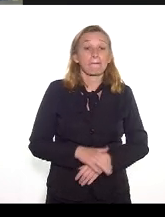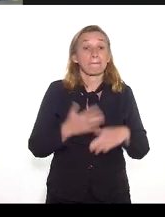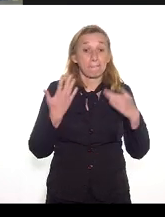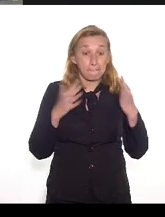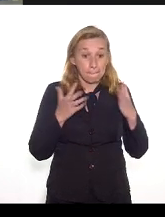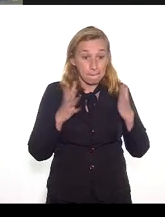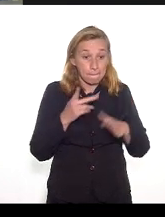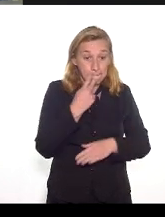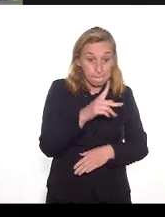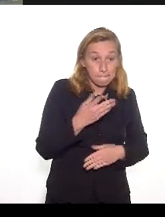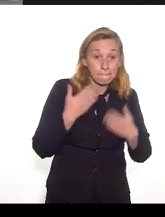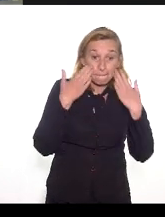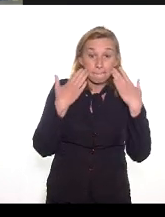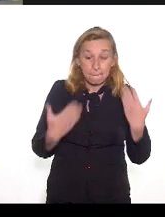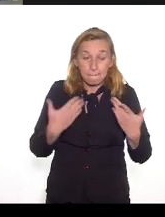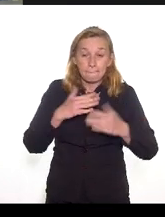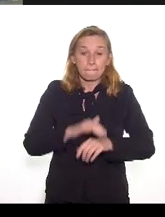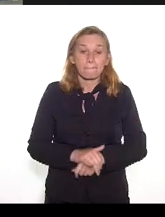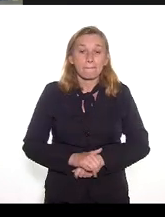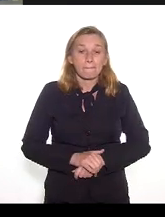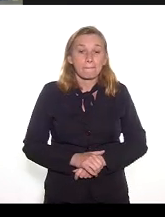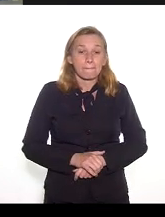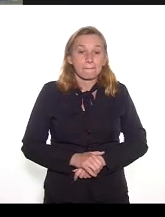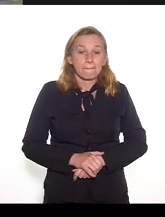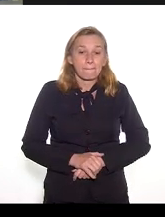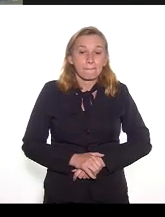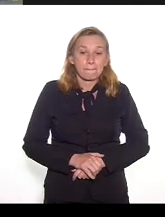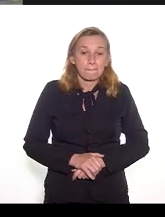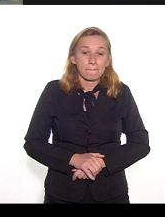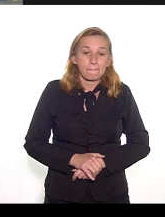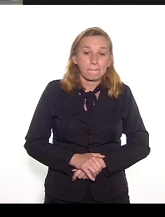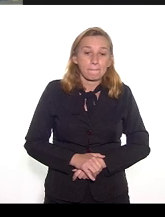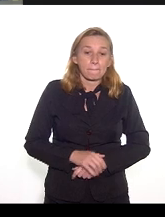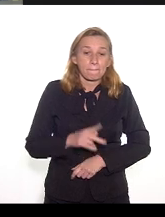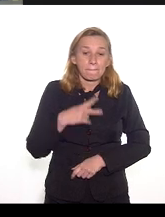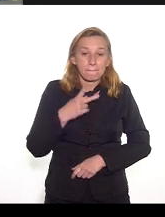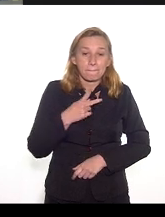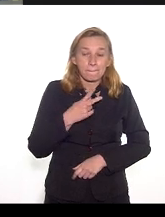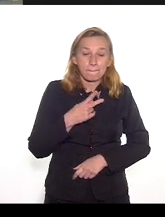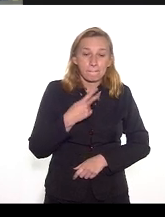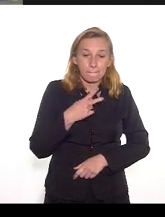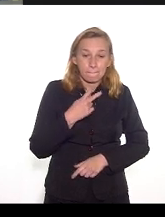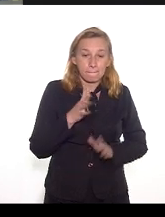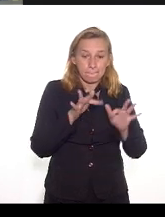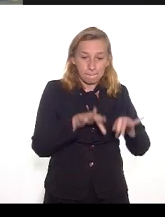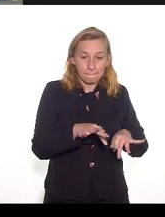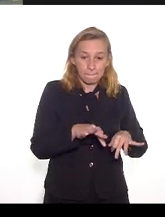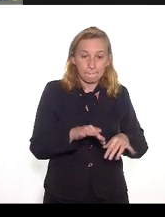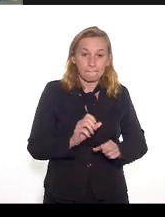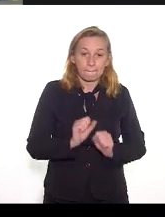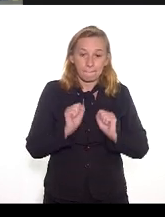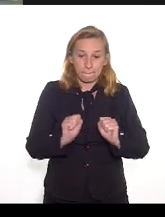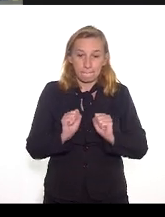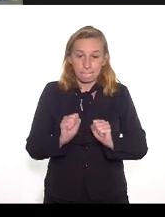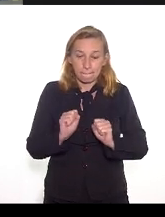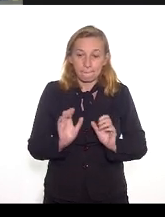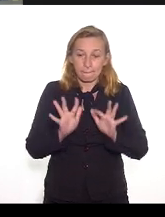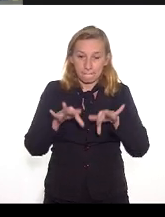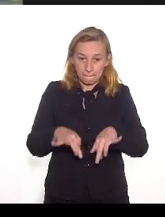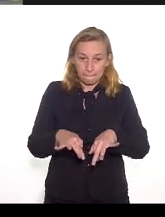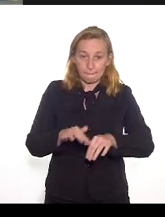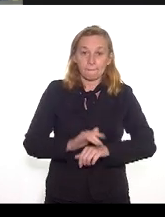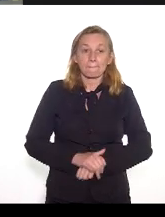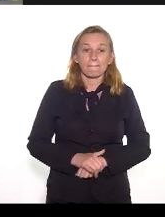sua apresentação. As suas considerações finais para que nós possamos fazer o